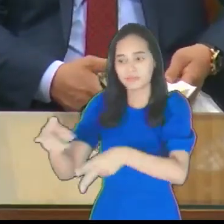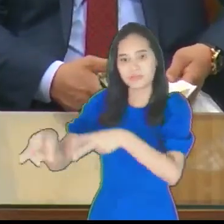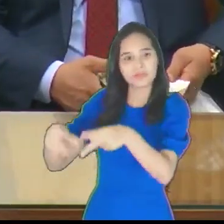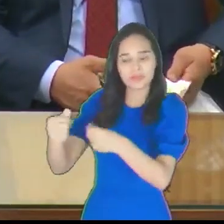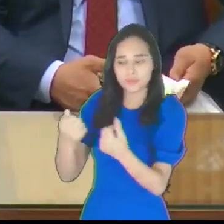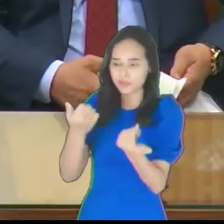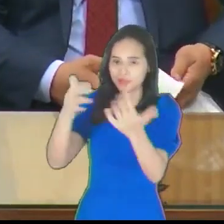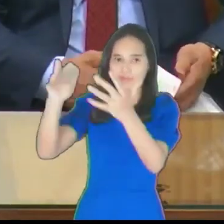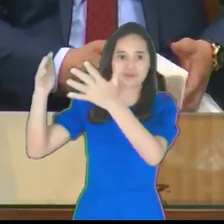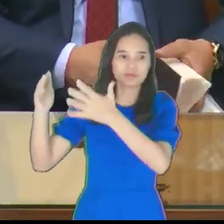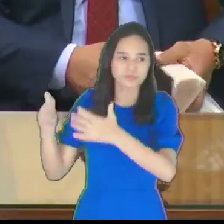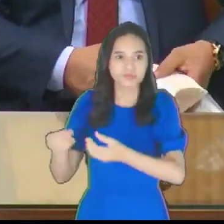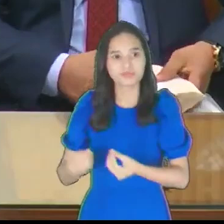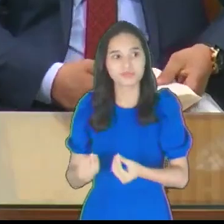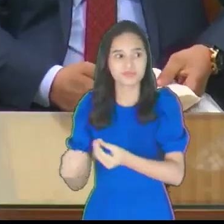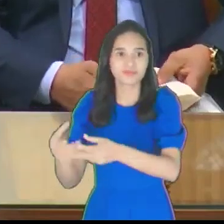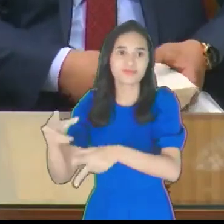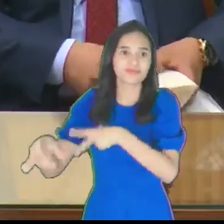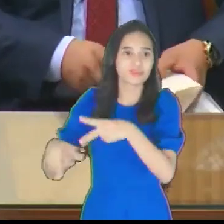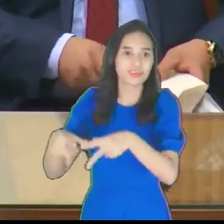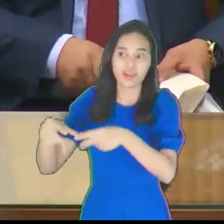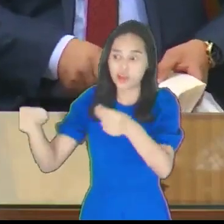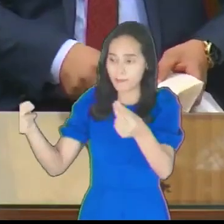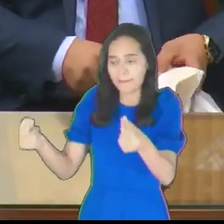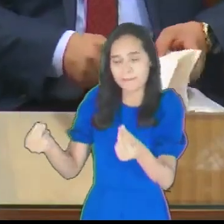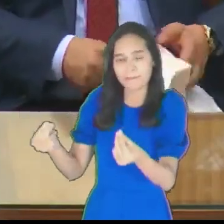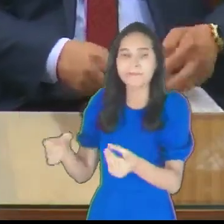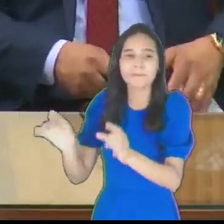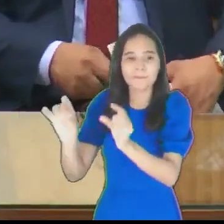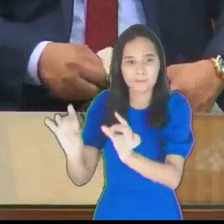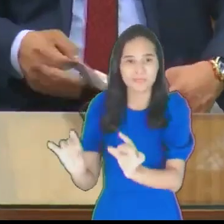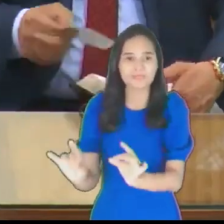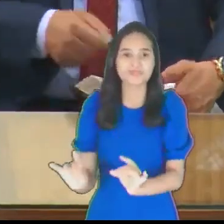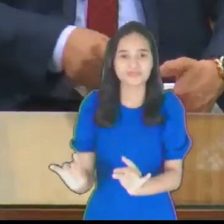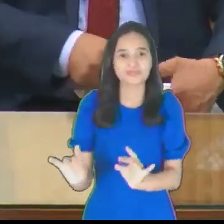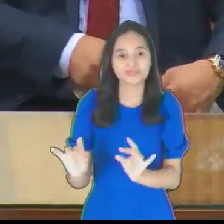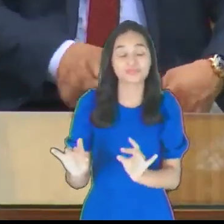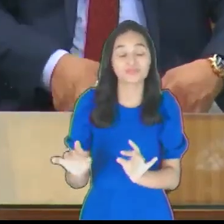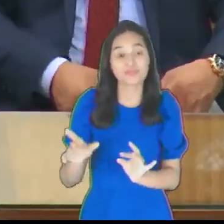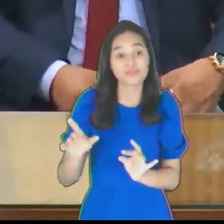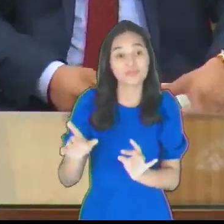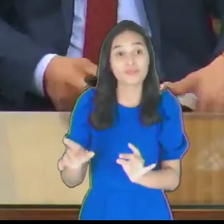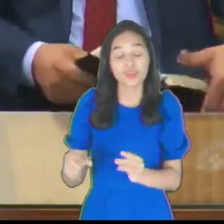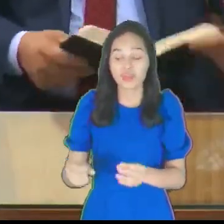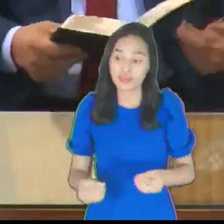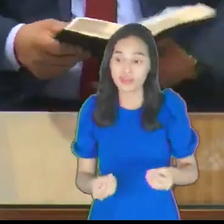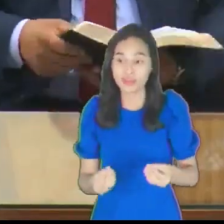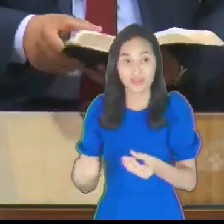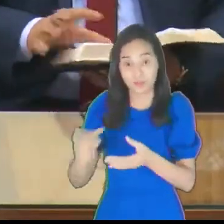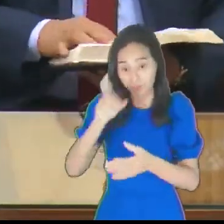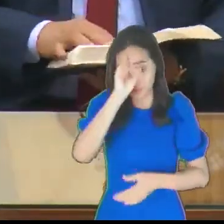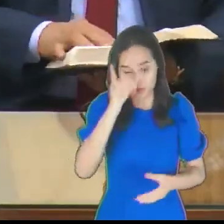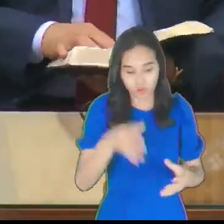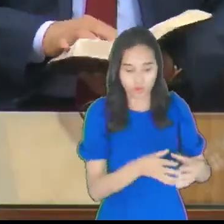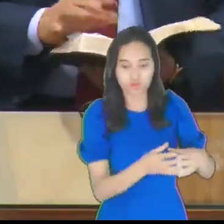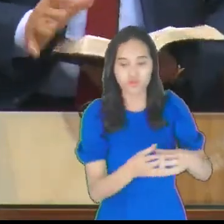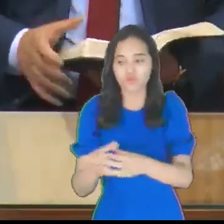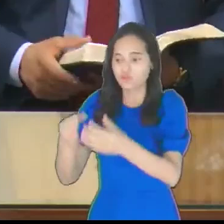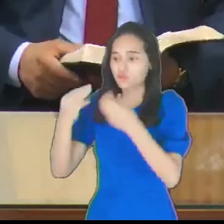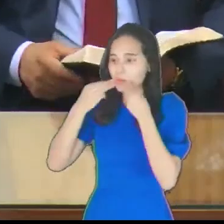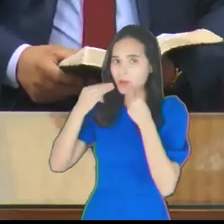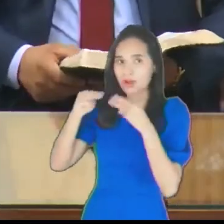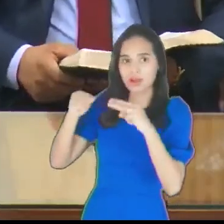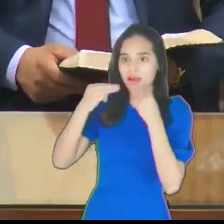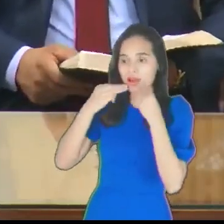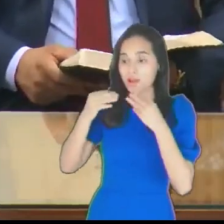congratulações, mandou um presente de cortesia, né? E mandou os mensageiros, e quando os mensageiros chegaram